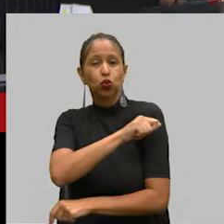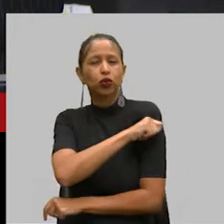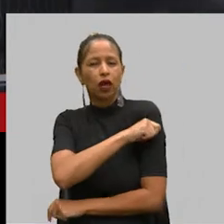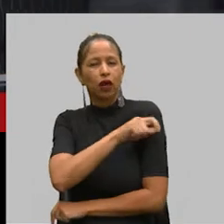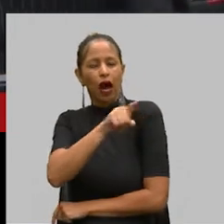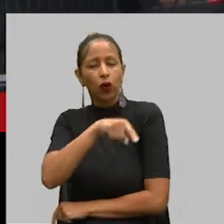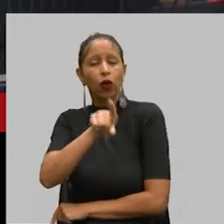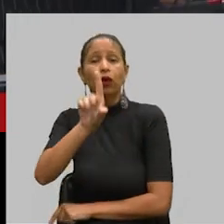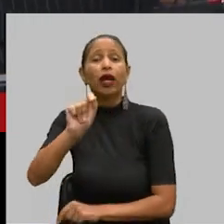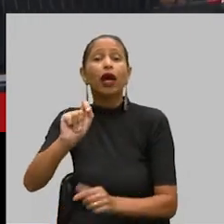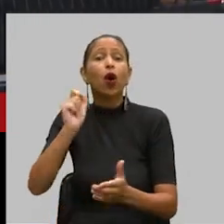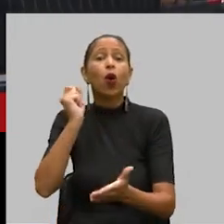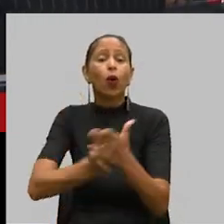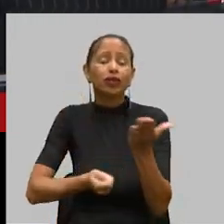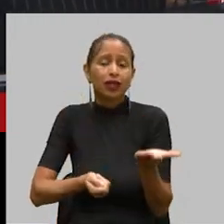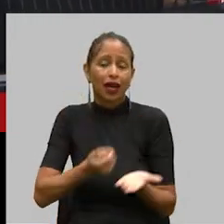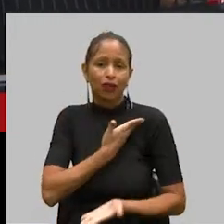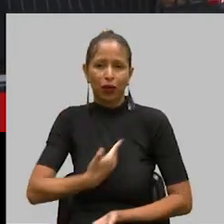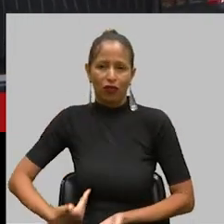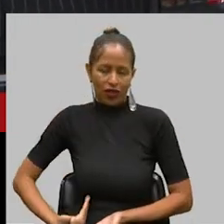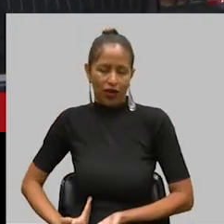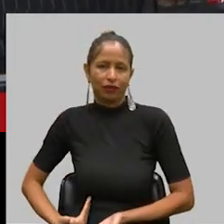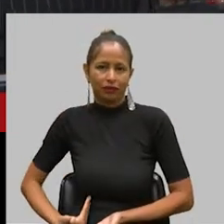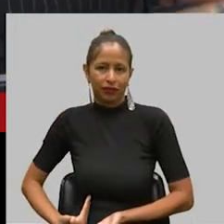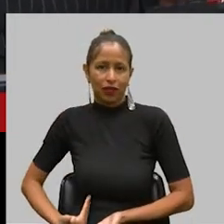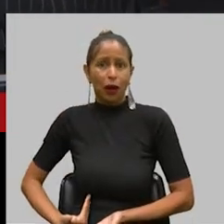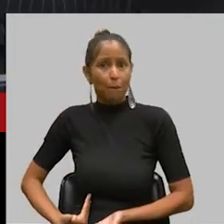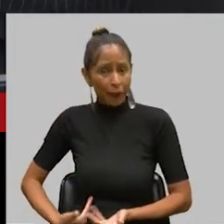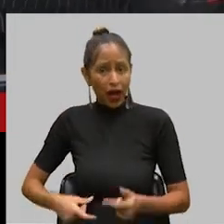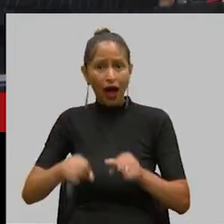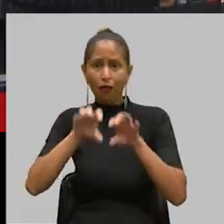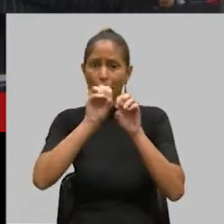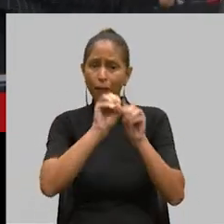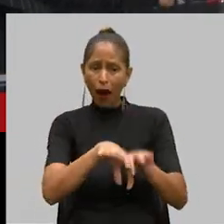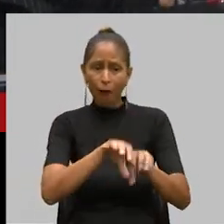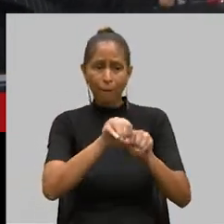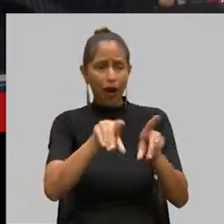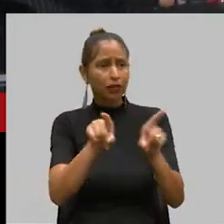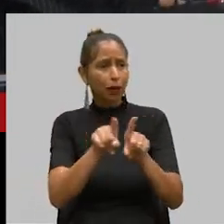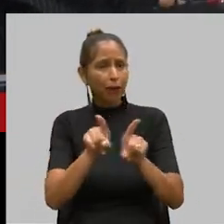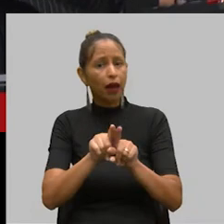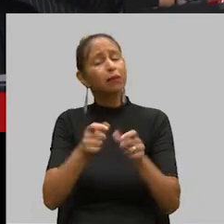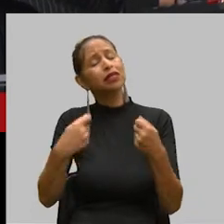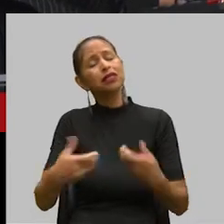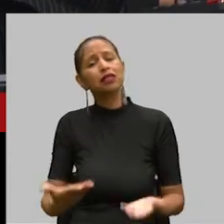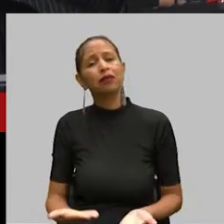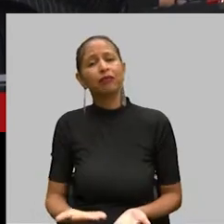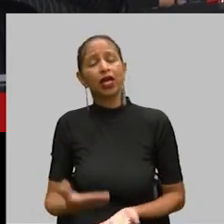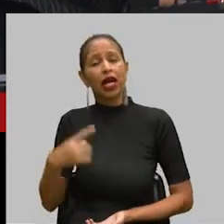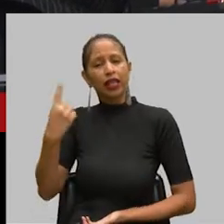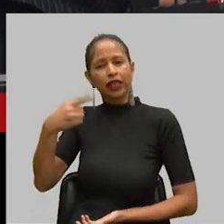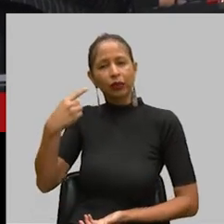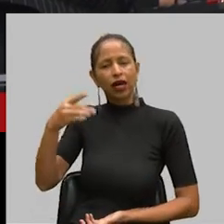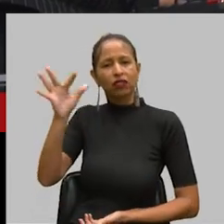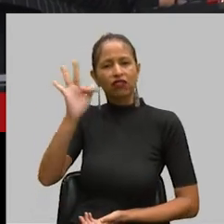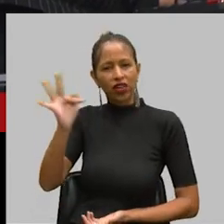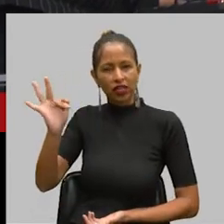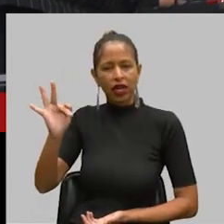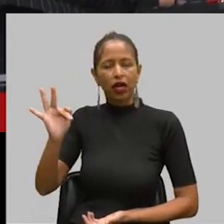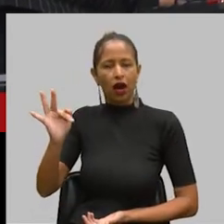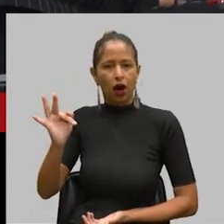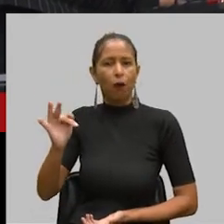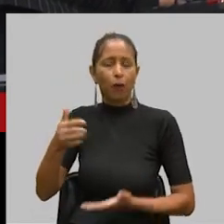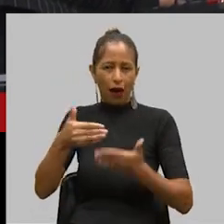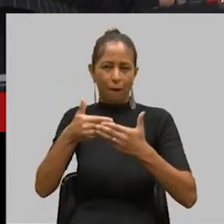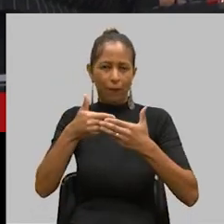contratados pelo Estado de Minas Gerais para lecionarem isso é algo que a gente precisa avançar e aos deputados federais eu vim aqui para uma mesa de